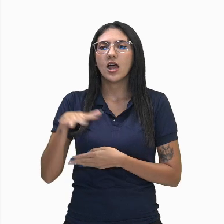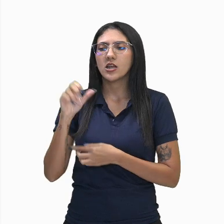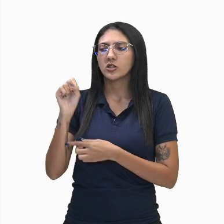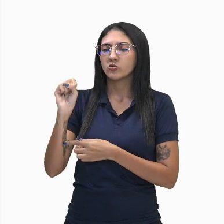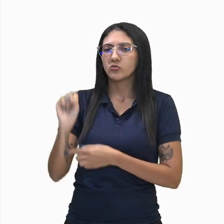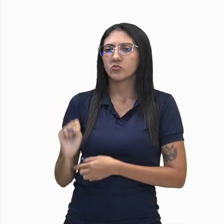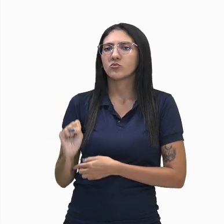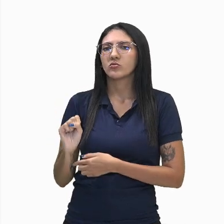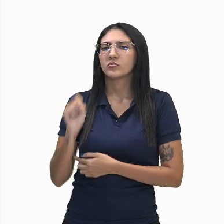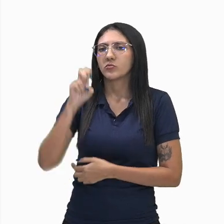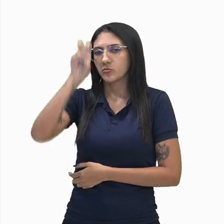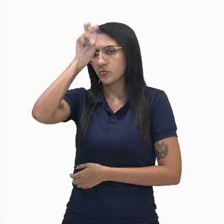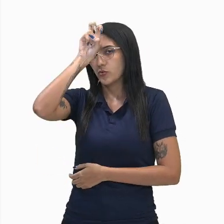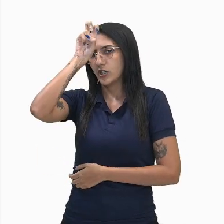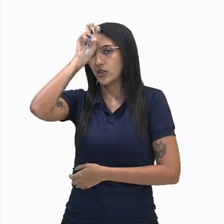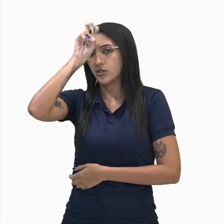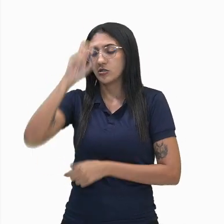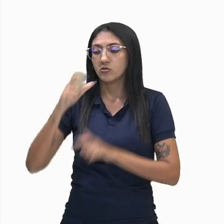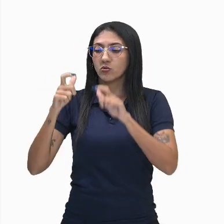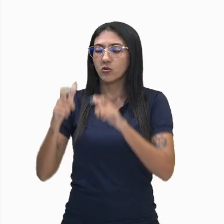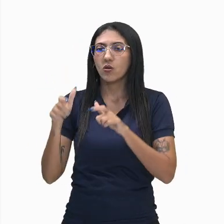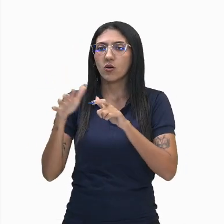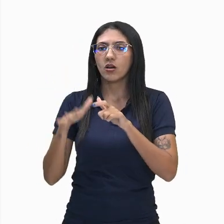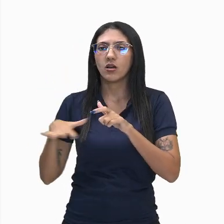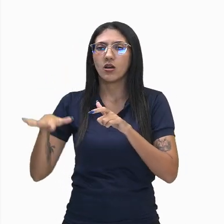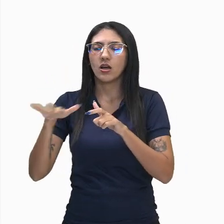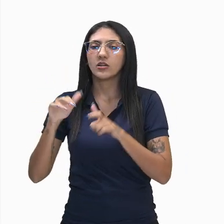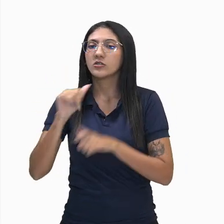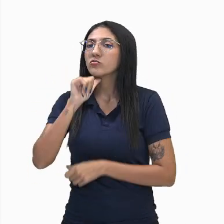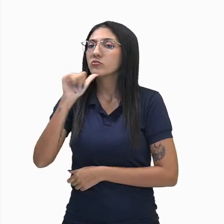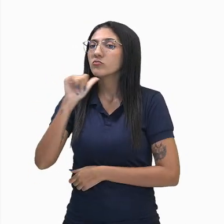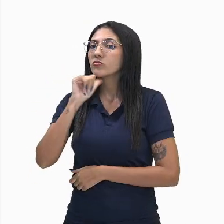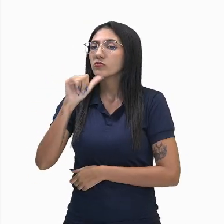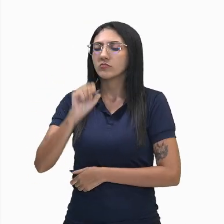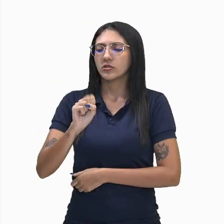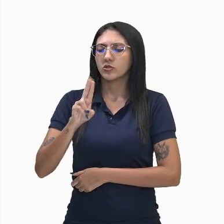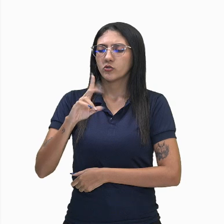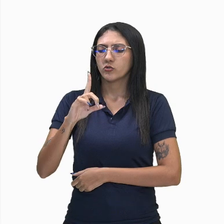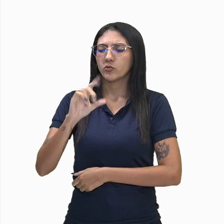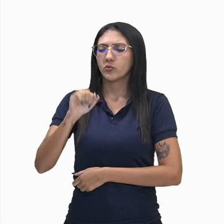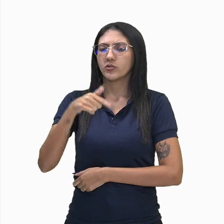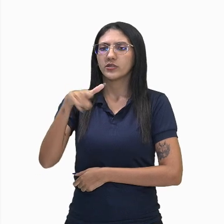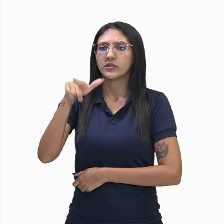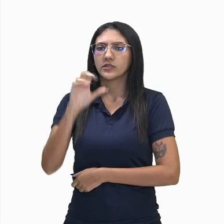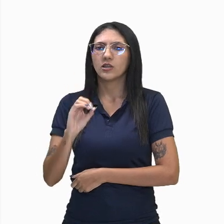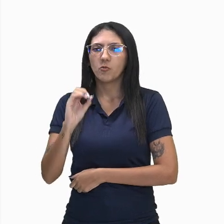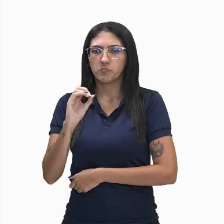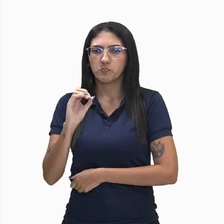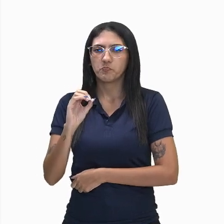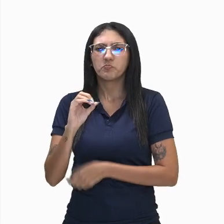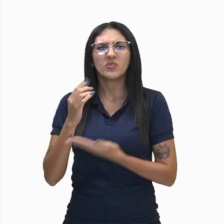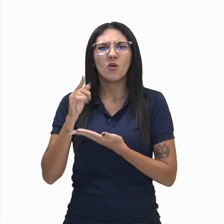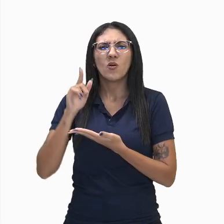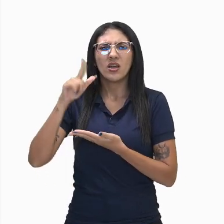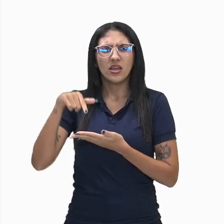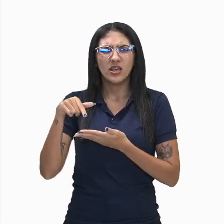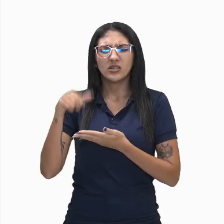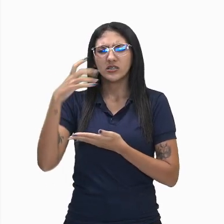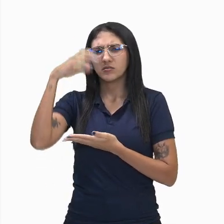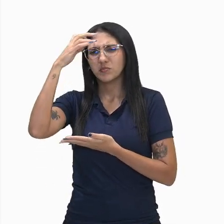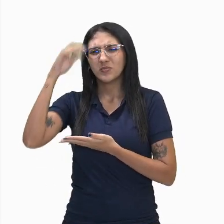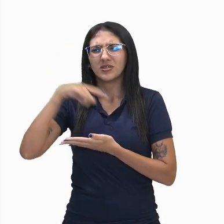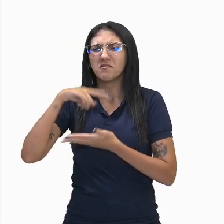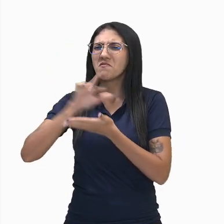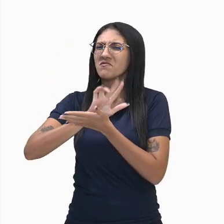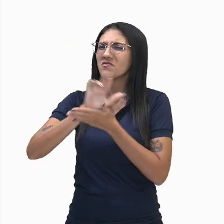Egito, no atual Sudão. Kush teve várias capitais ao longo de sua